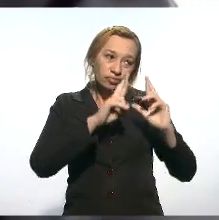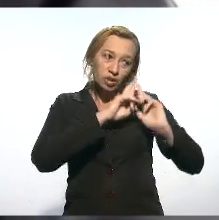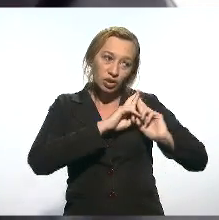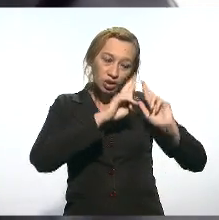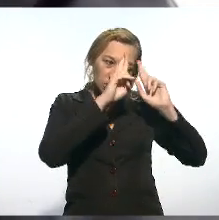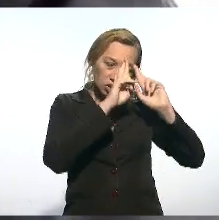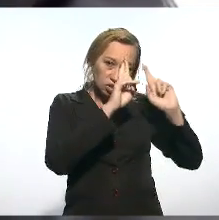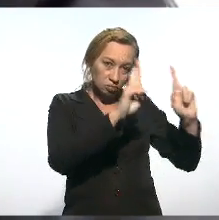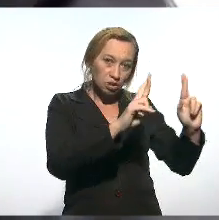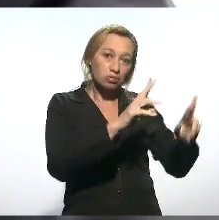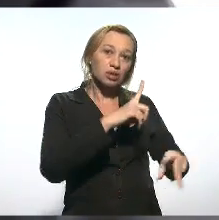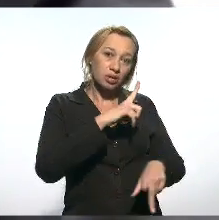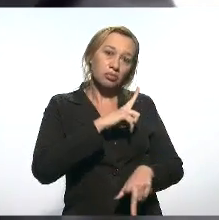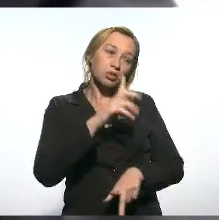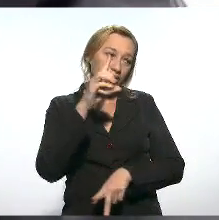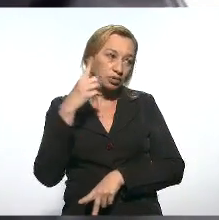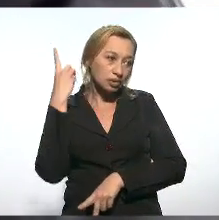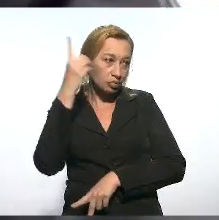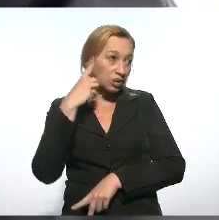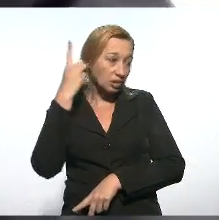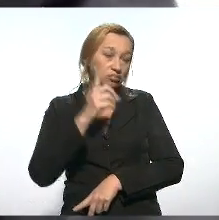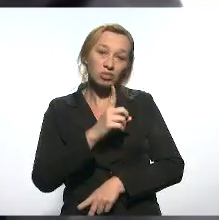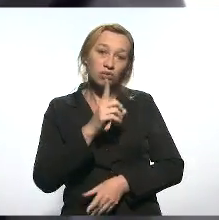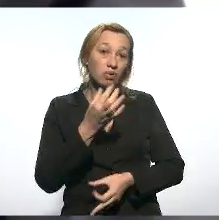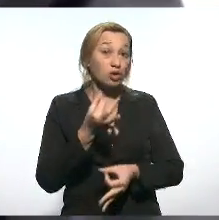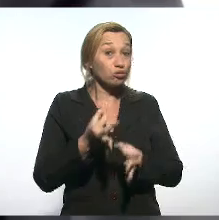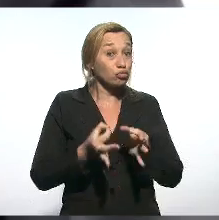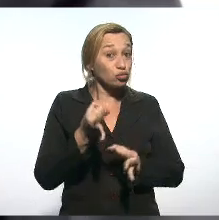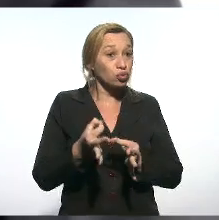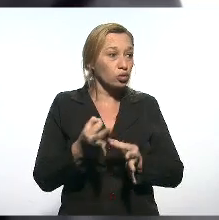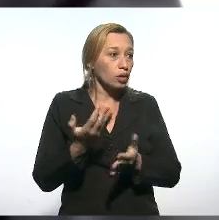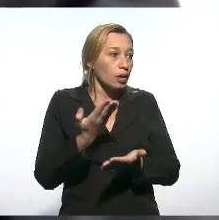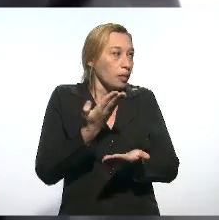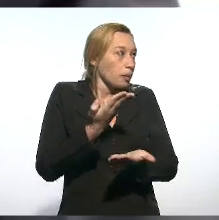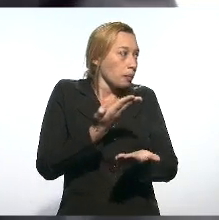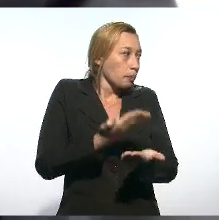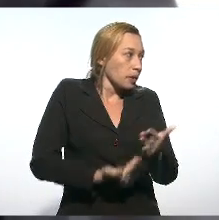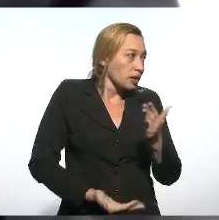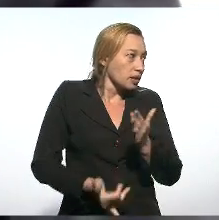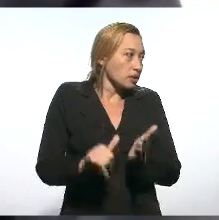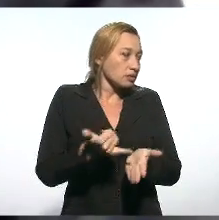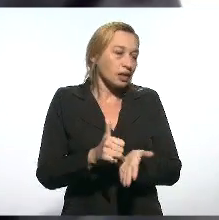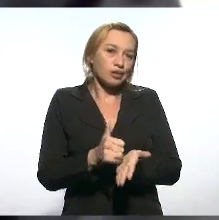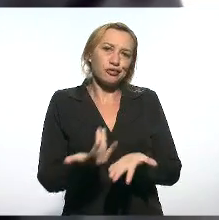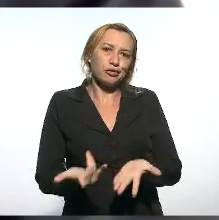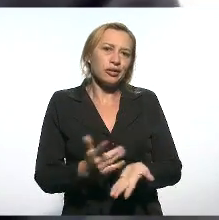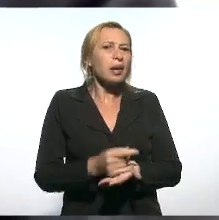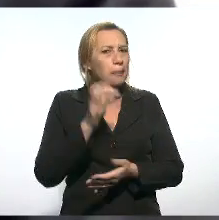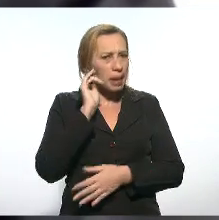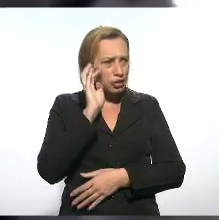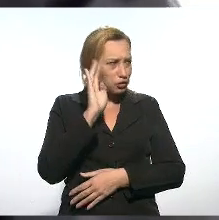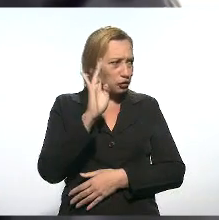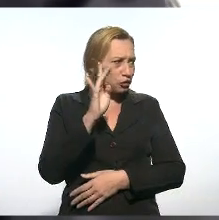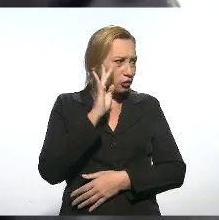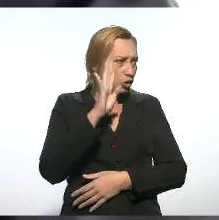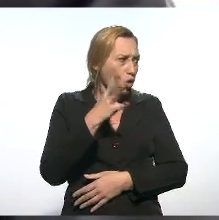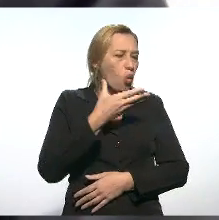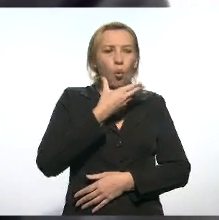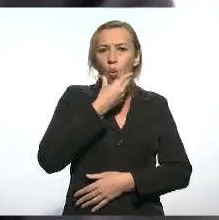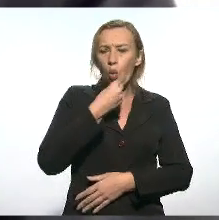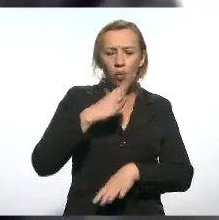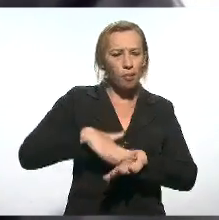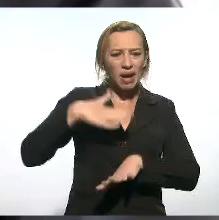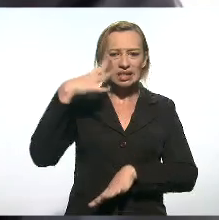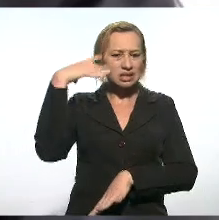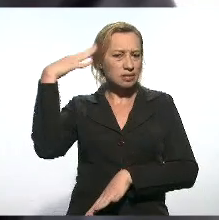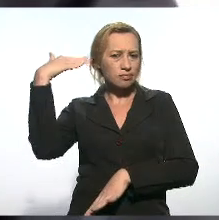deputado. Porque não é justo o senhor perder o seu telefone, precisar... Imagine o senhor, o homem mais importante